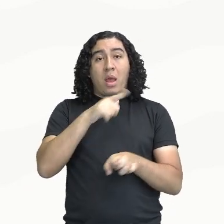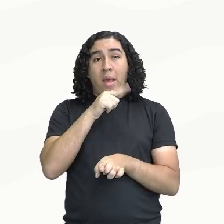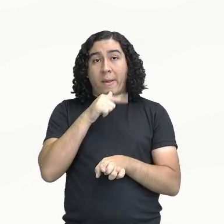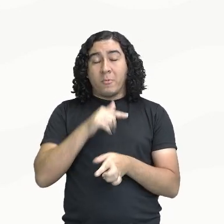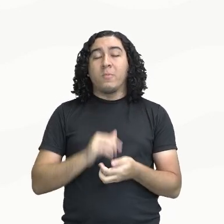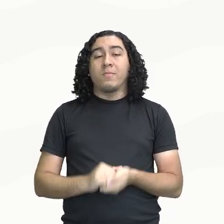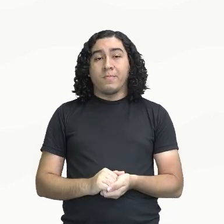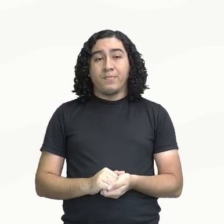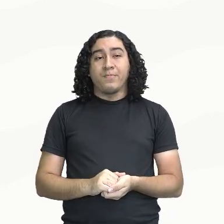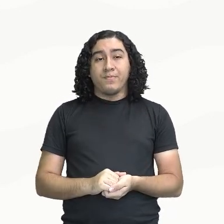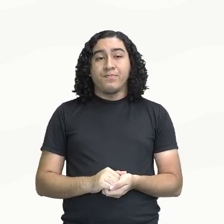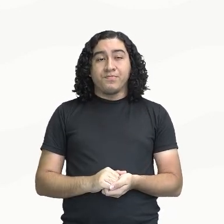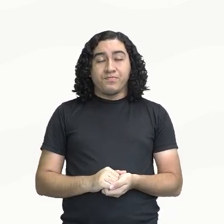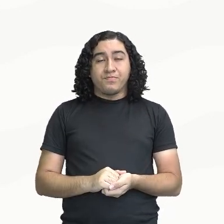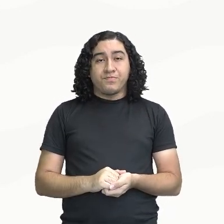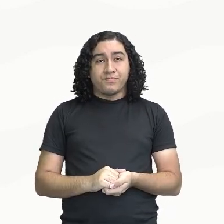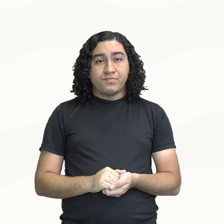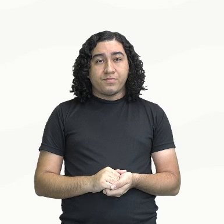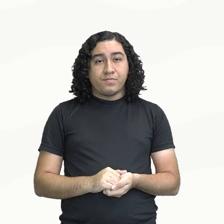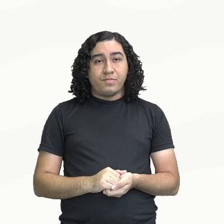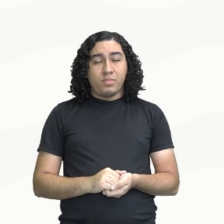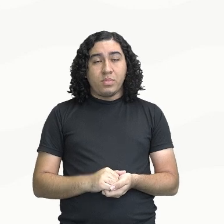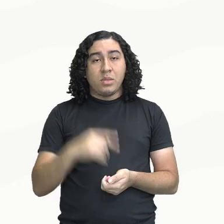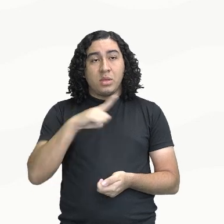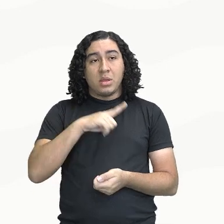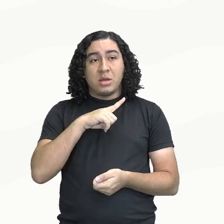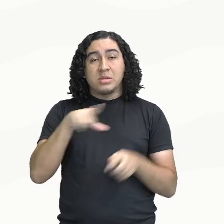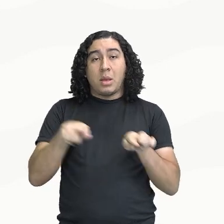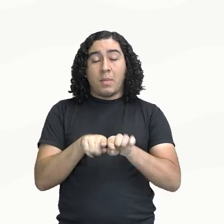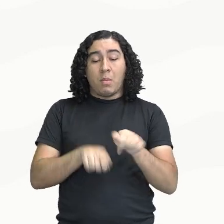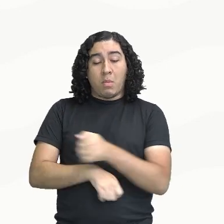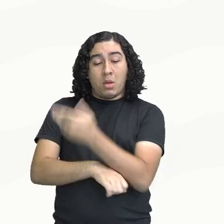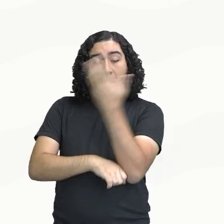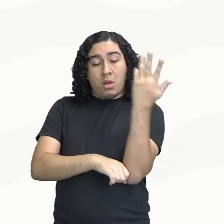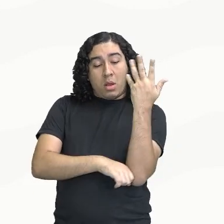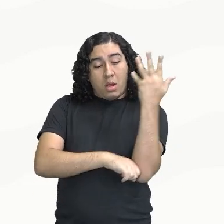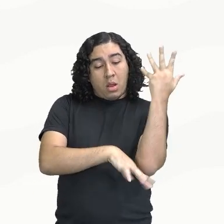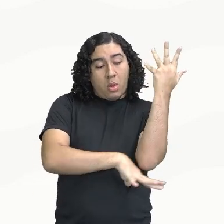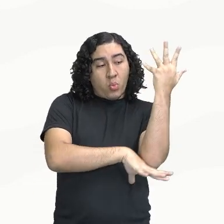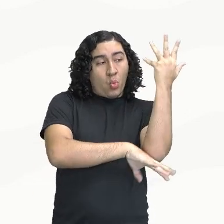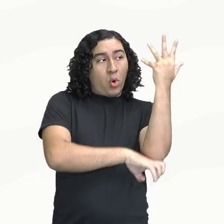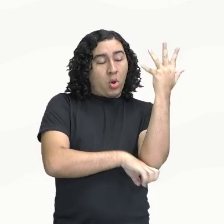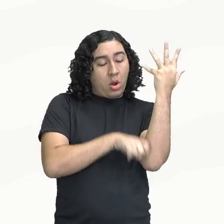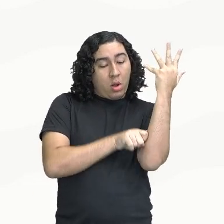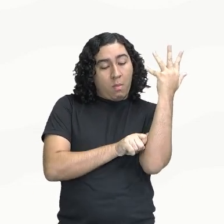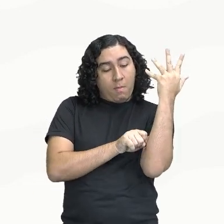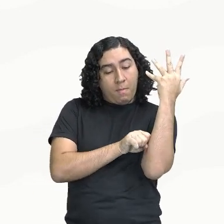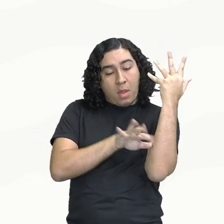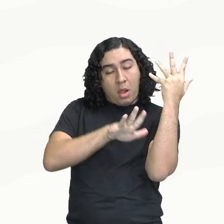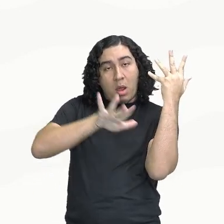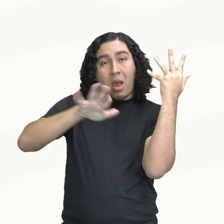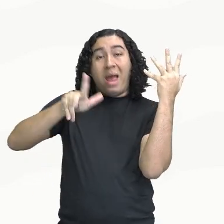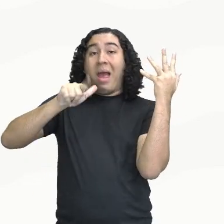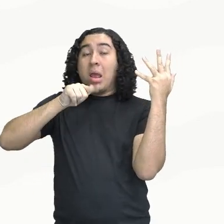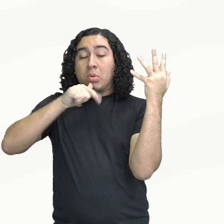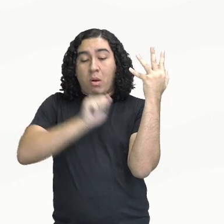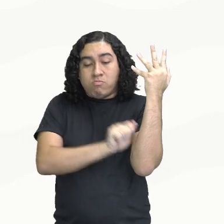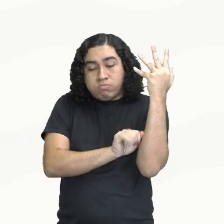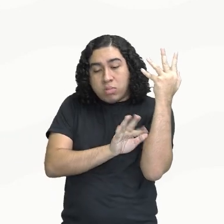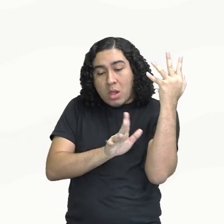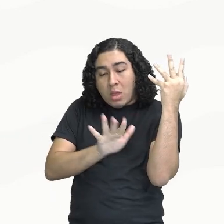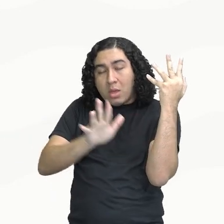hidrológico. As plantas, através da transpiração, elas vão liberar essa água que a gente viu na animação, e essa água